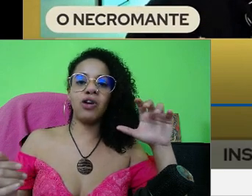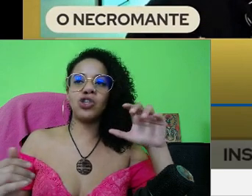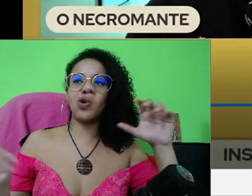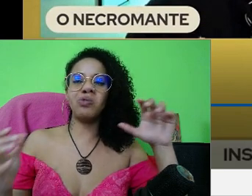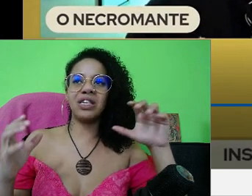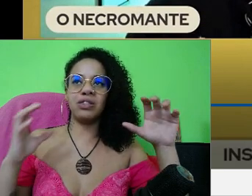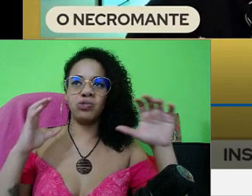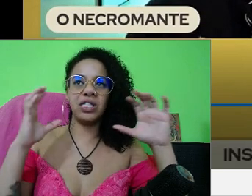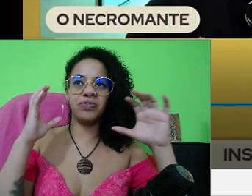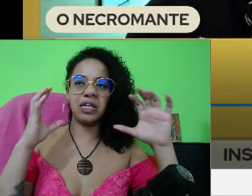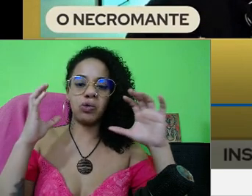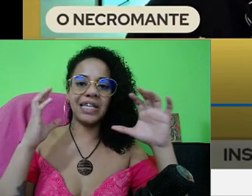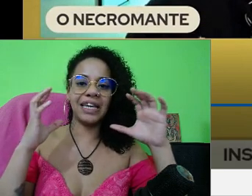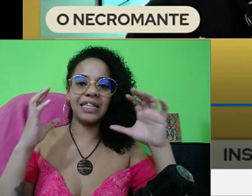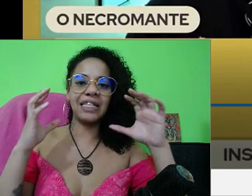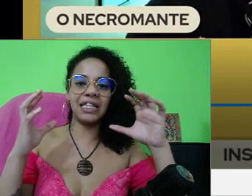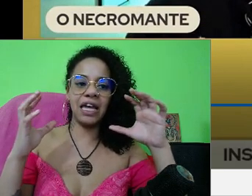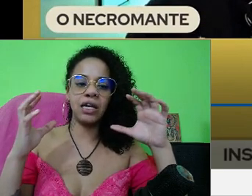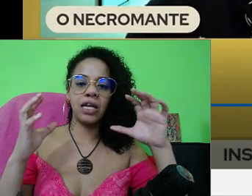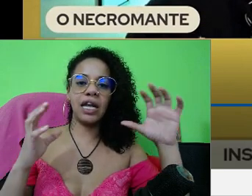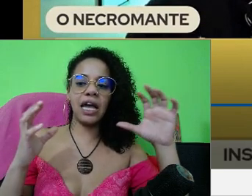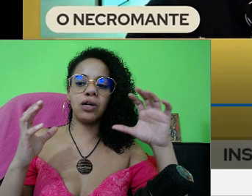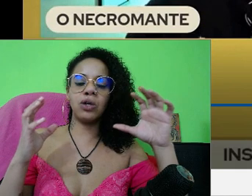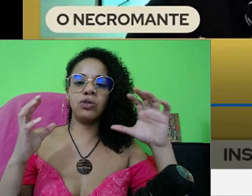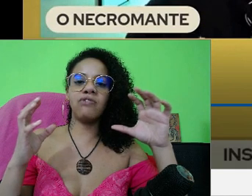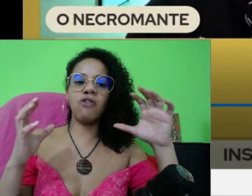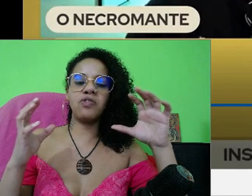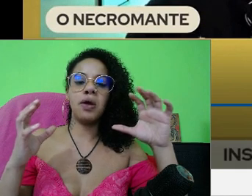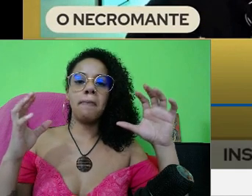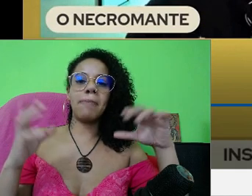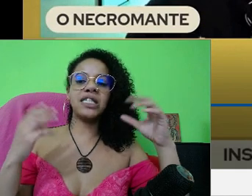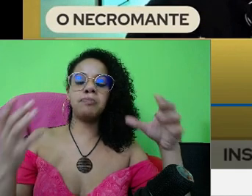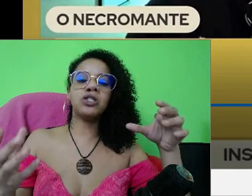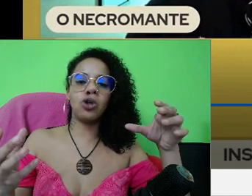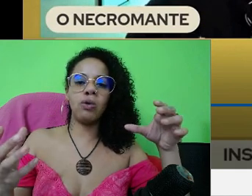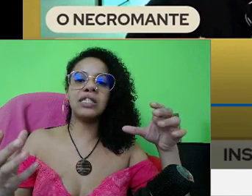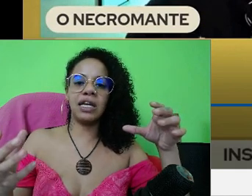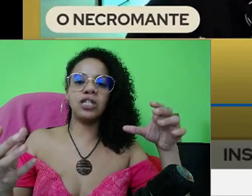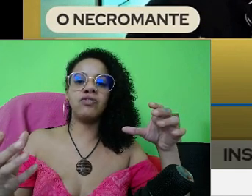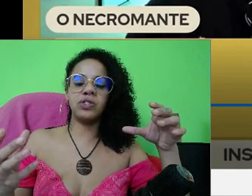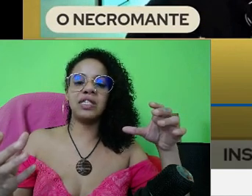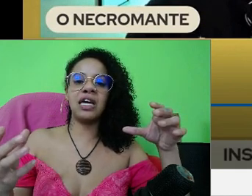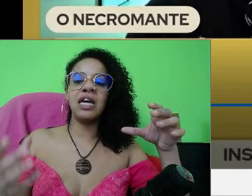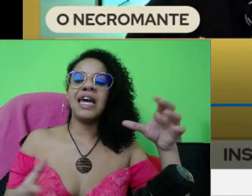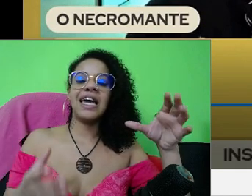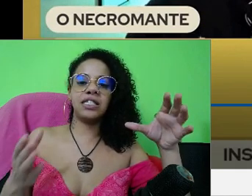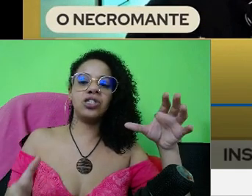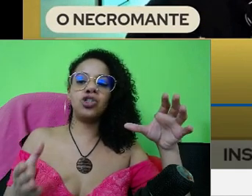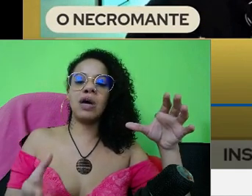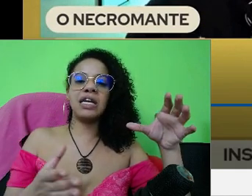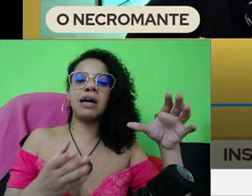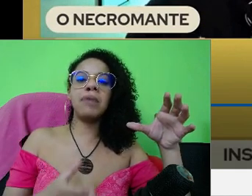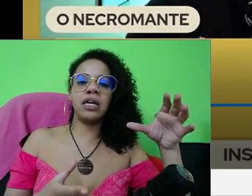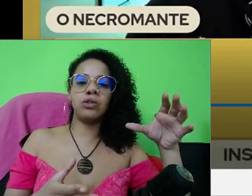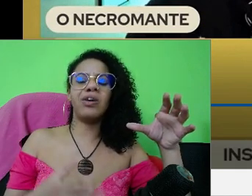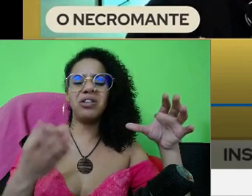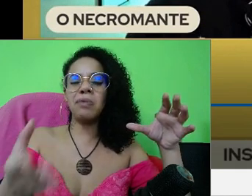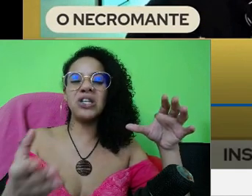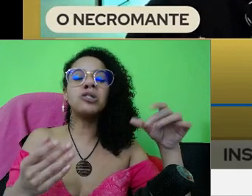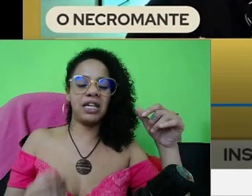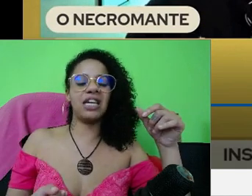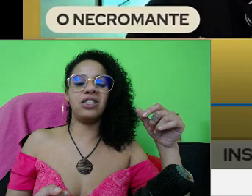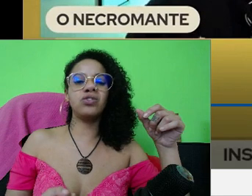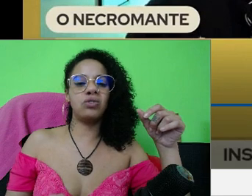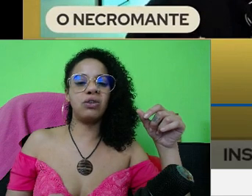afinal de contas eu não sei se você consegue entender né que quando envolve mais pessoas além de você existe um alinhamento